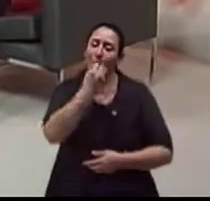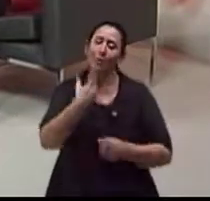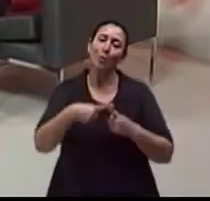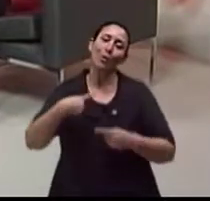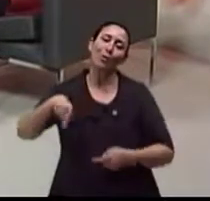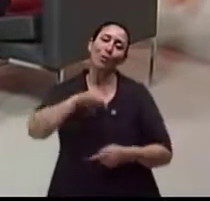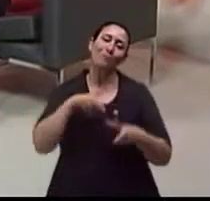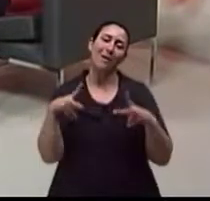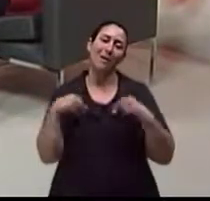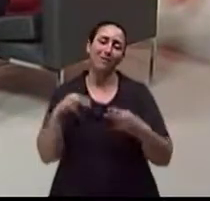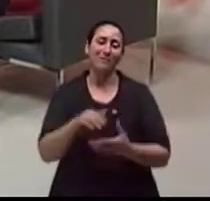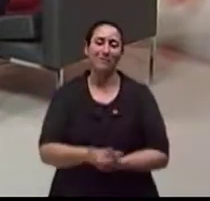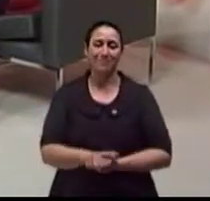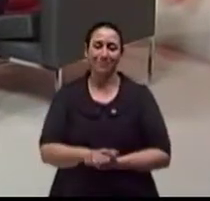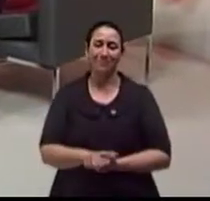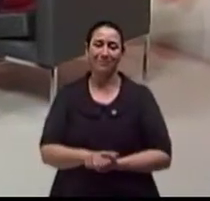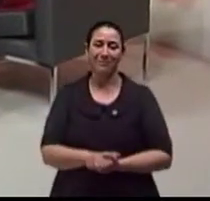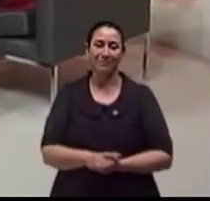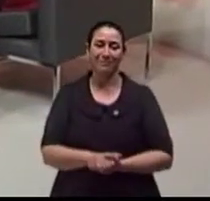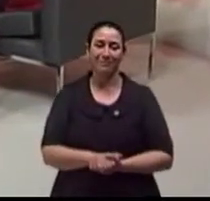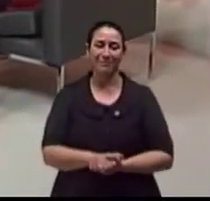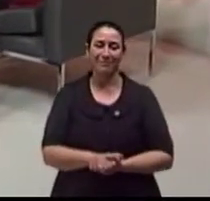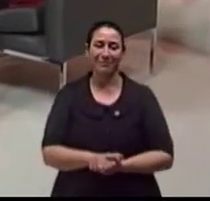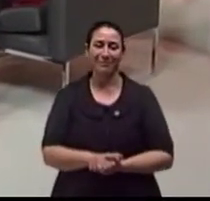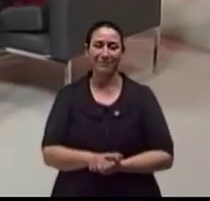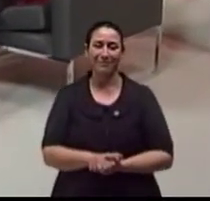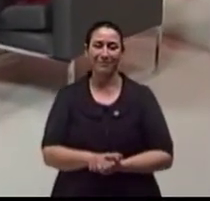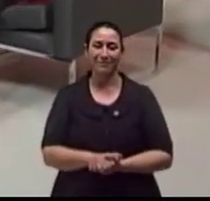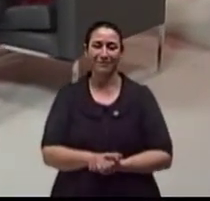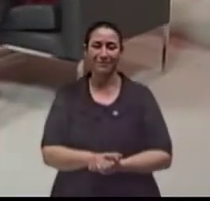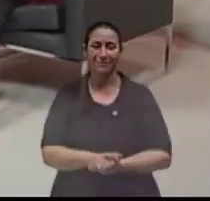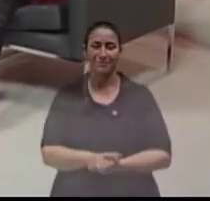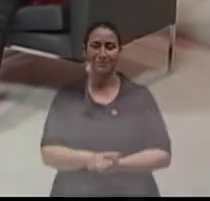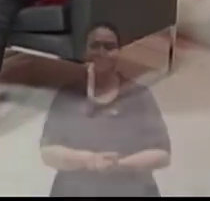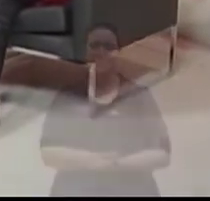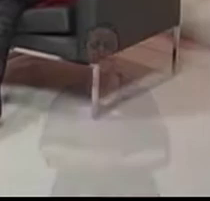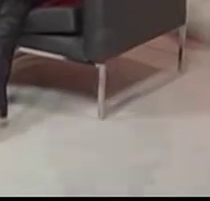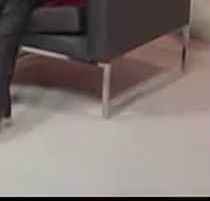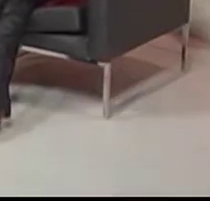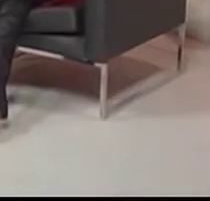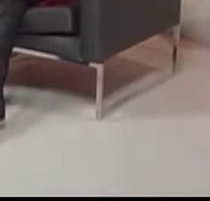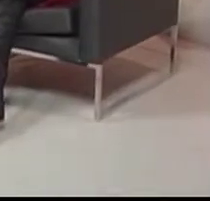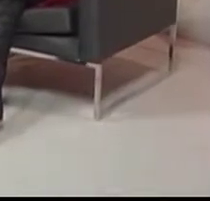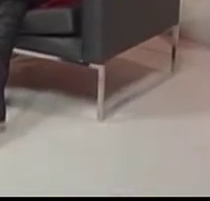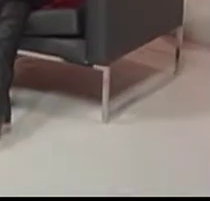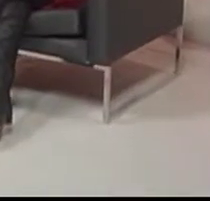bem porque a gente merece né obrigada muito obrigada e